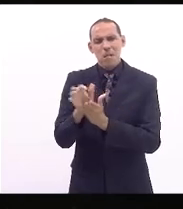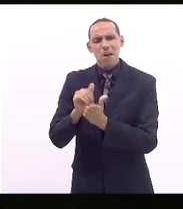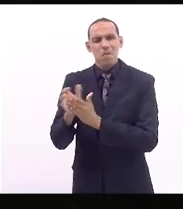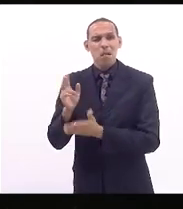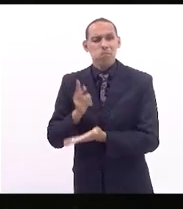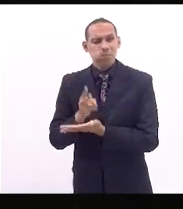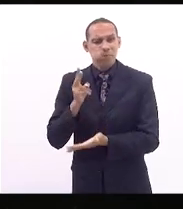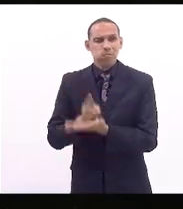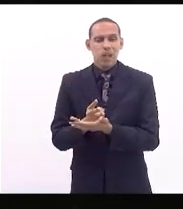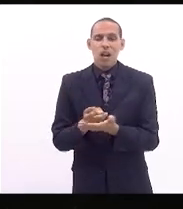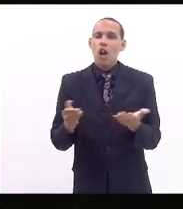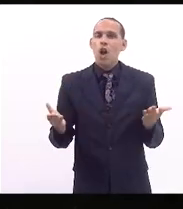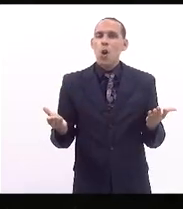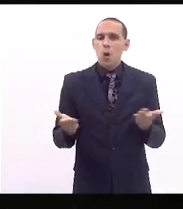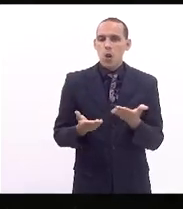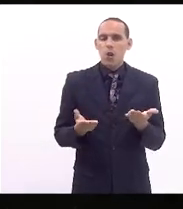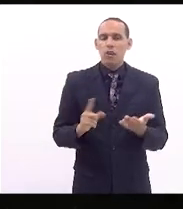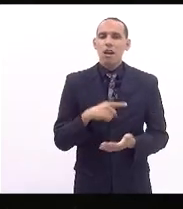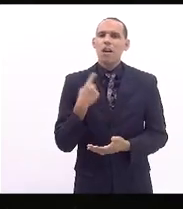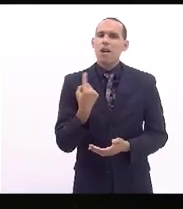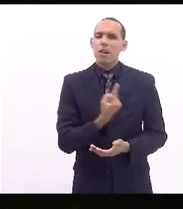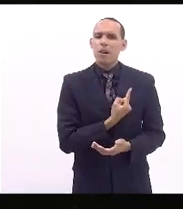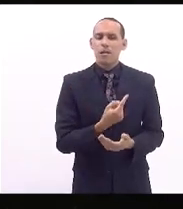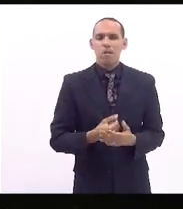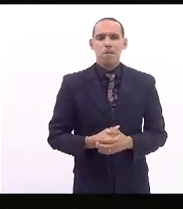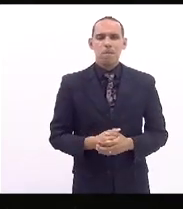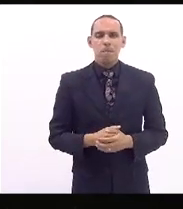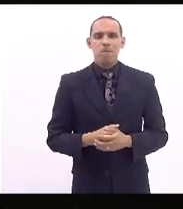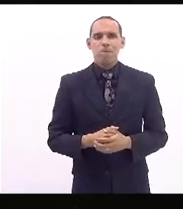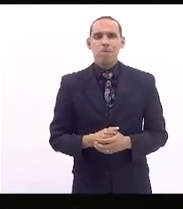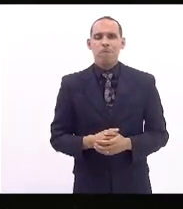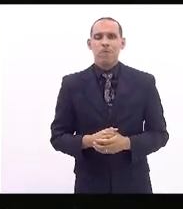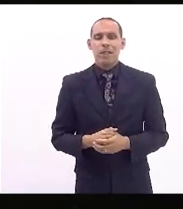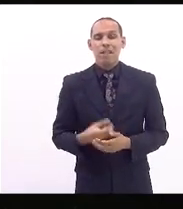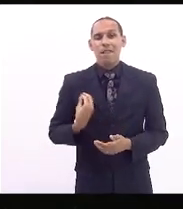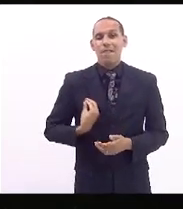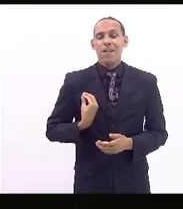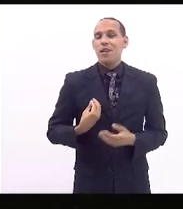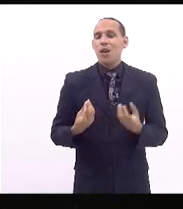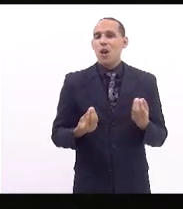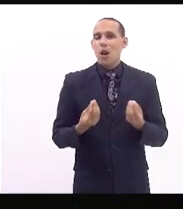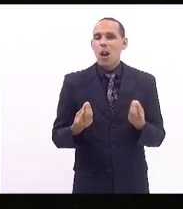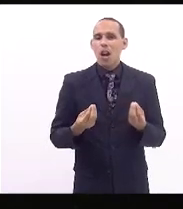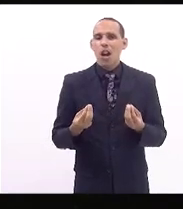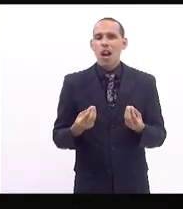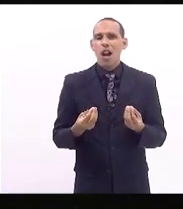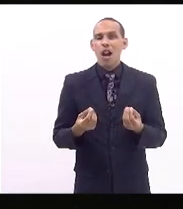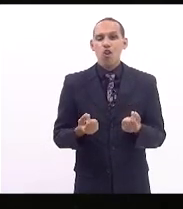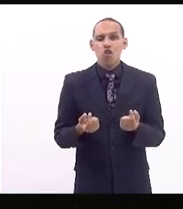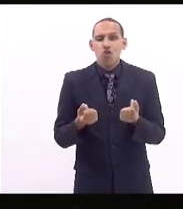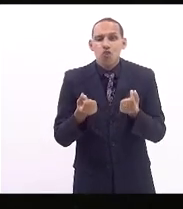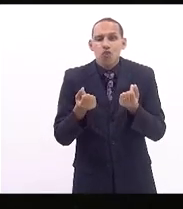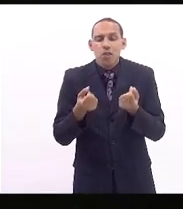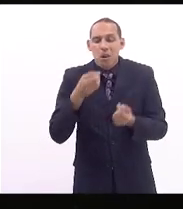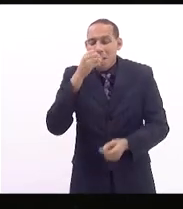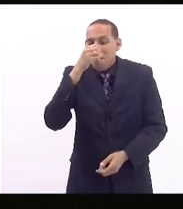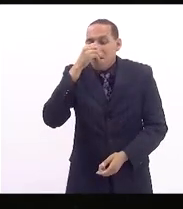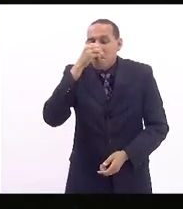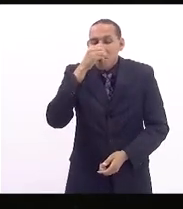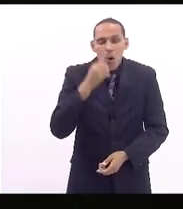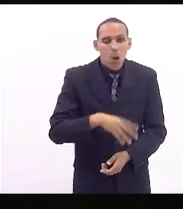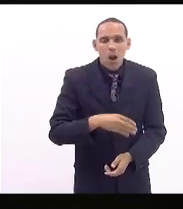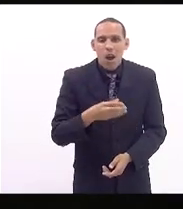hoje na a gente vem a convivendo com Preços absurdos dos alimentos né